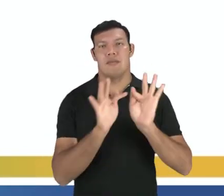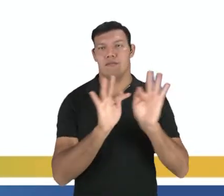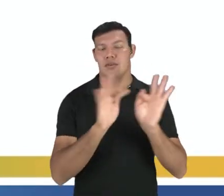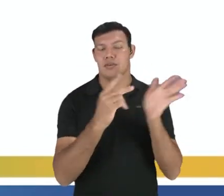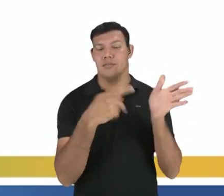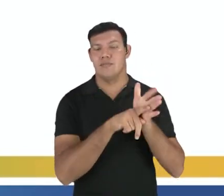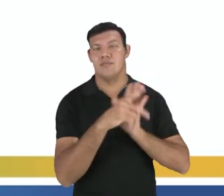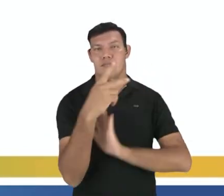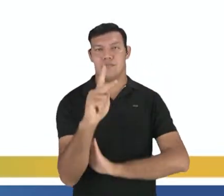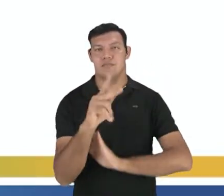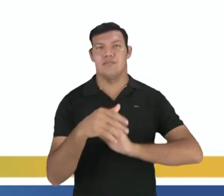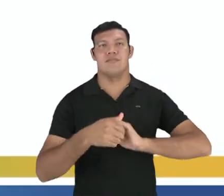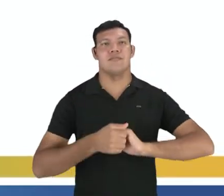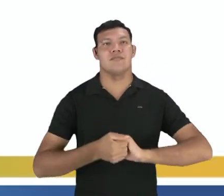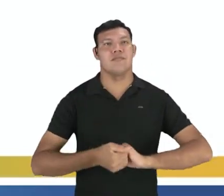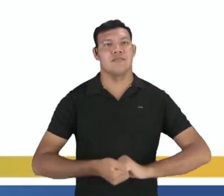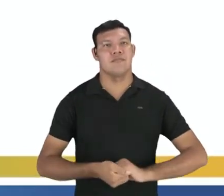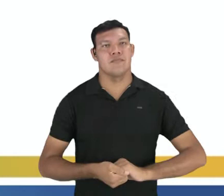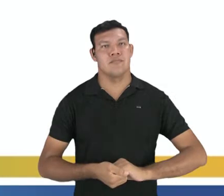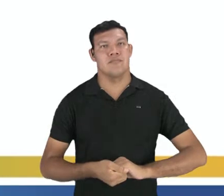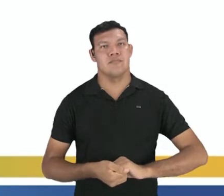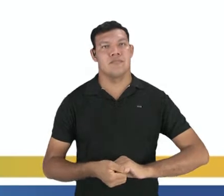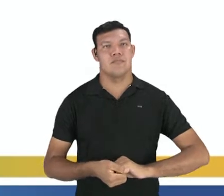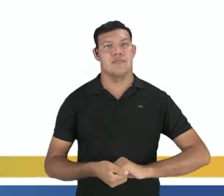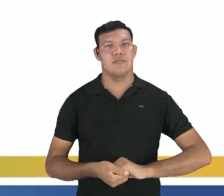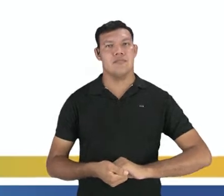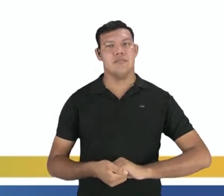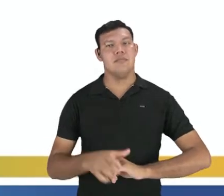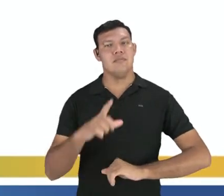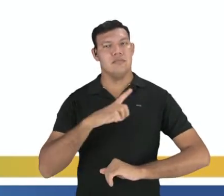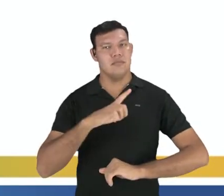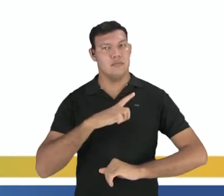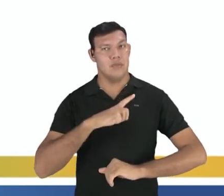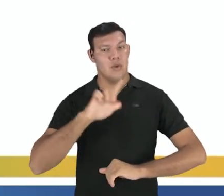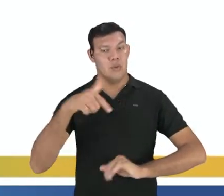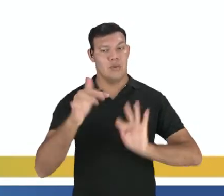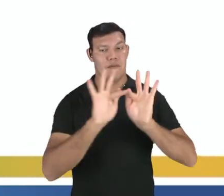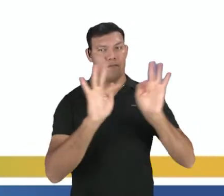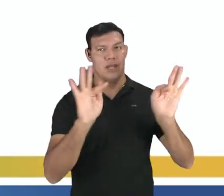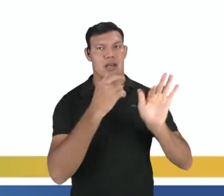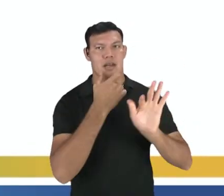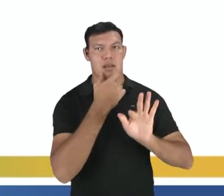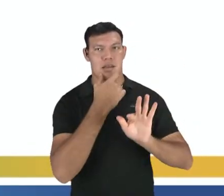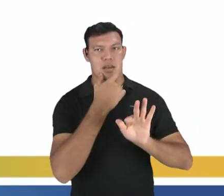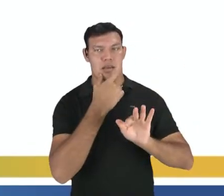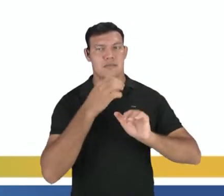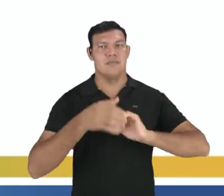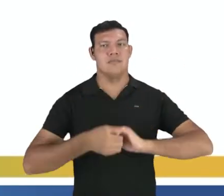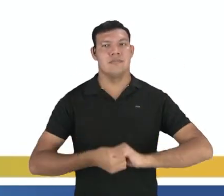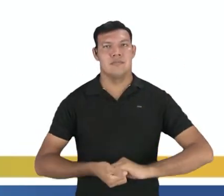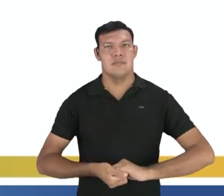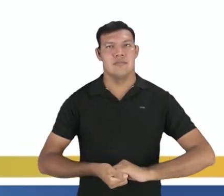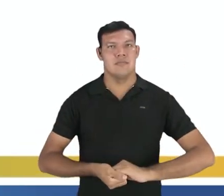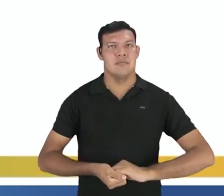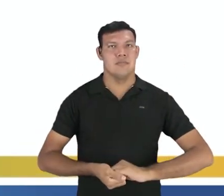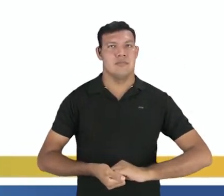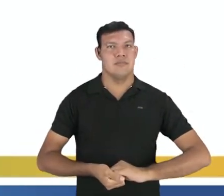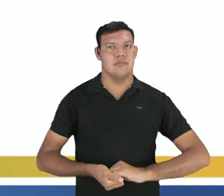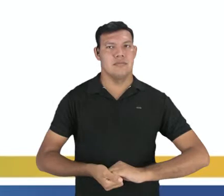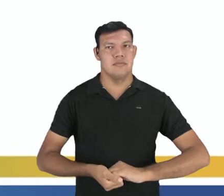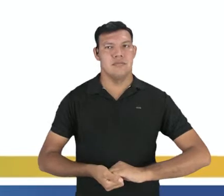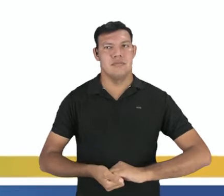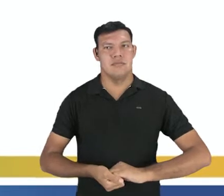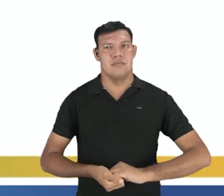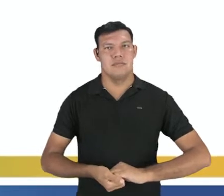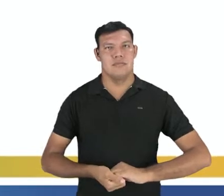Shakespeare. Nós temos também Hell is empty and all the devils are